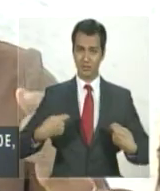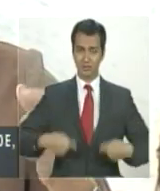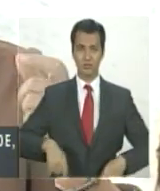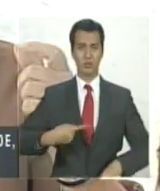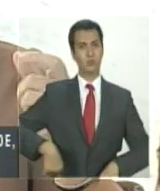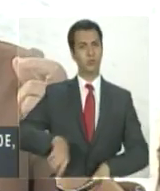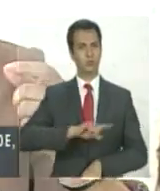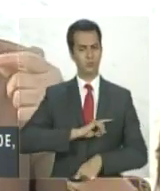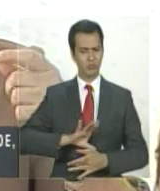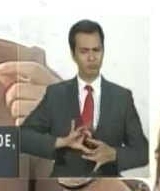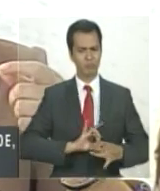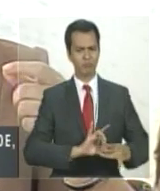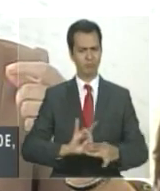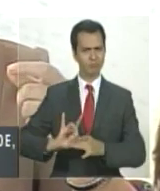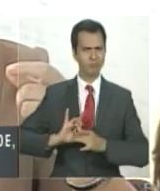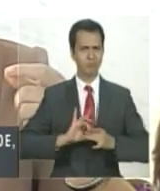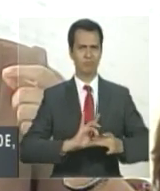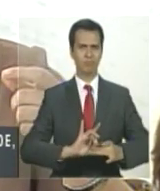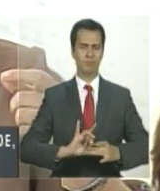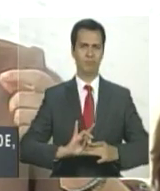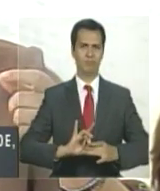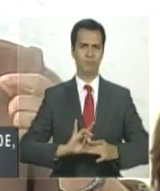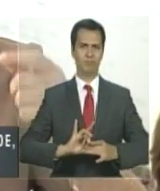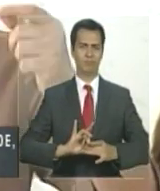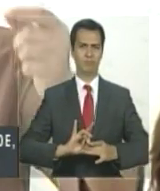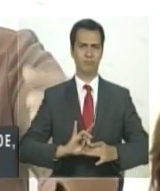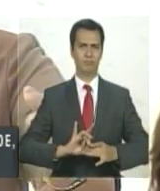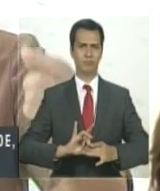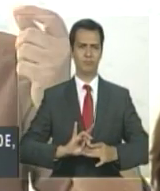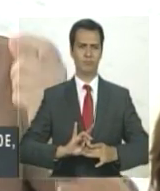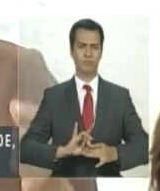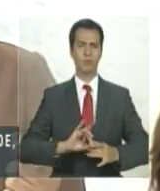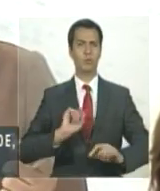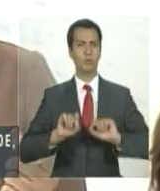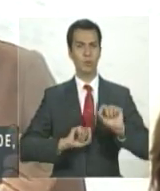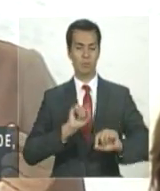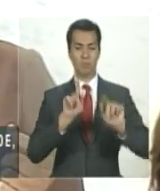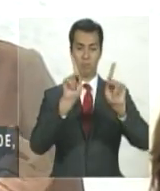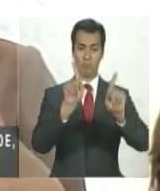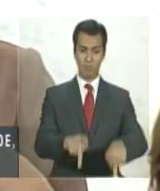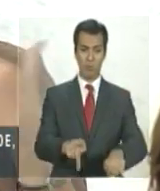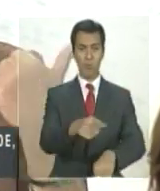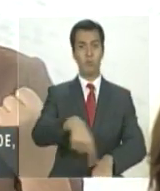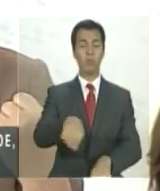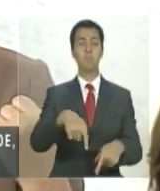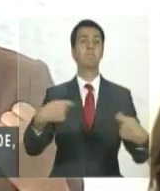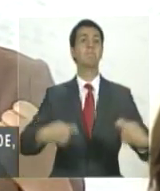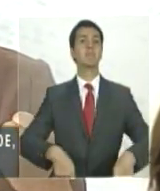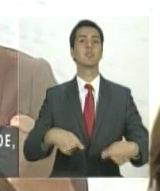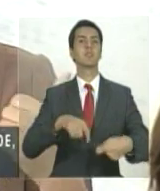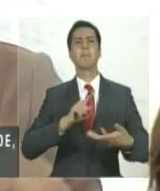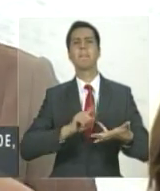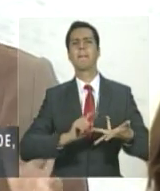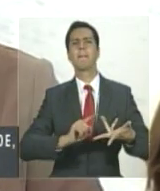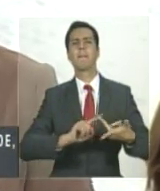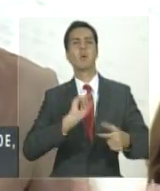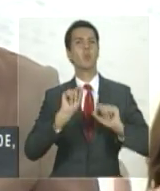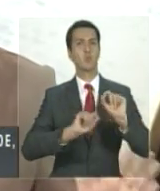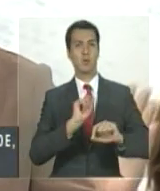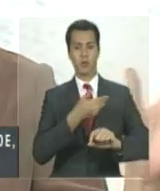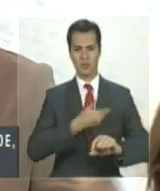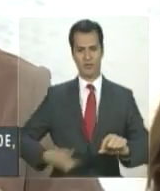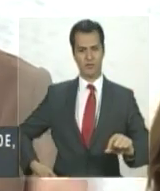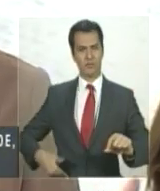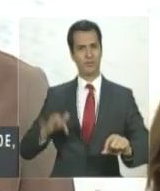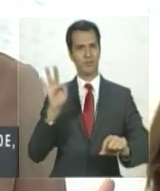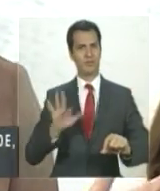estreitemos o que fizemos em relação às necessidades da população. Ao longo dos anos, o governo federal